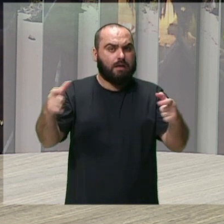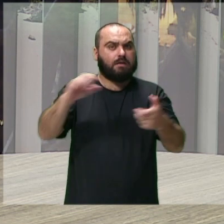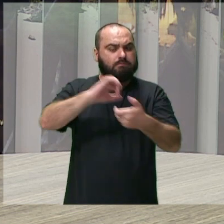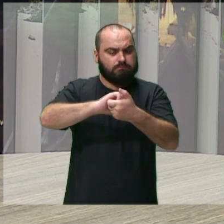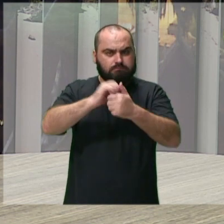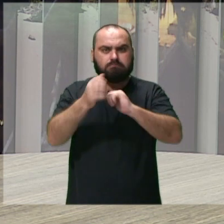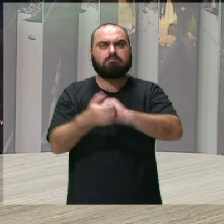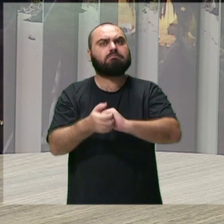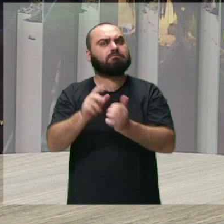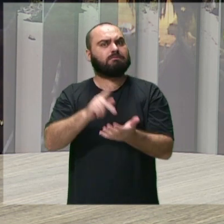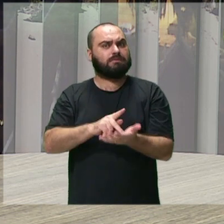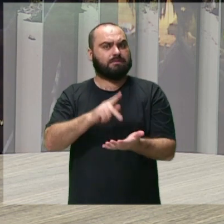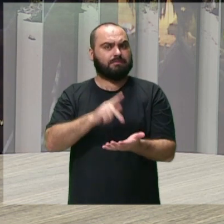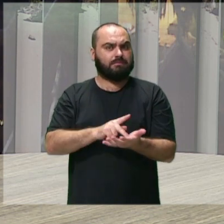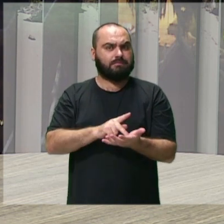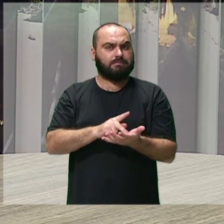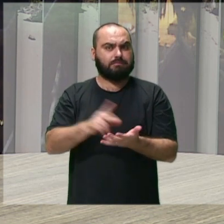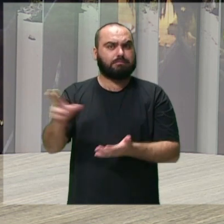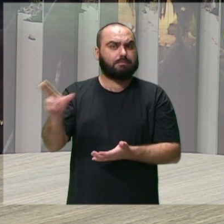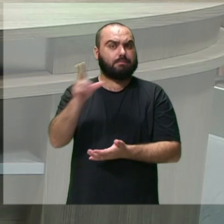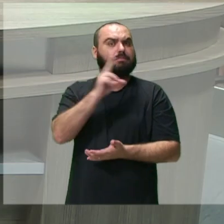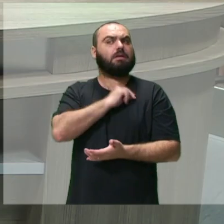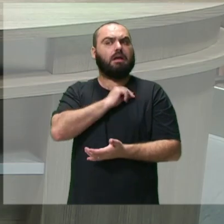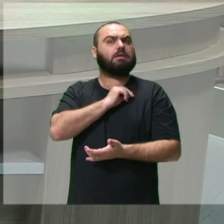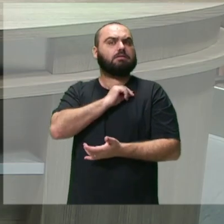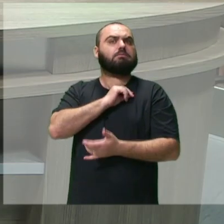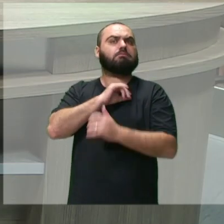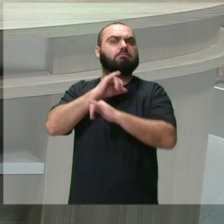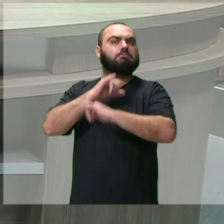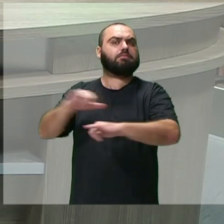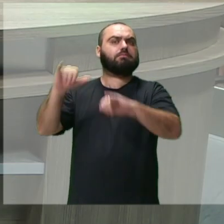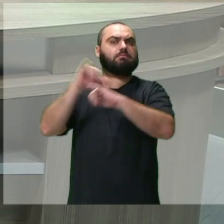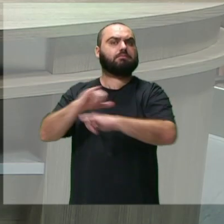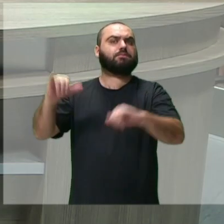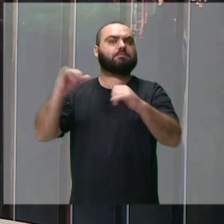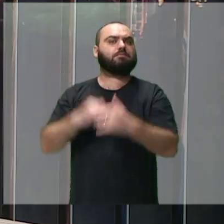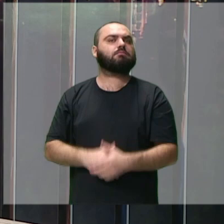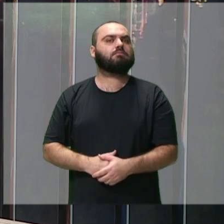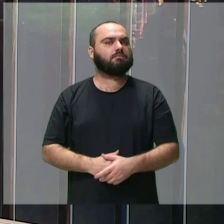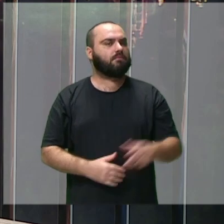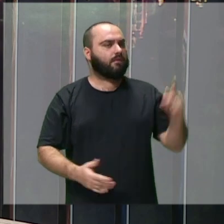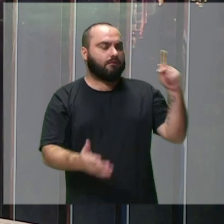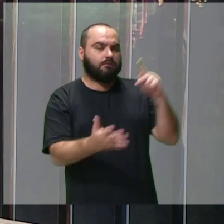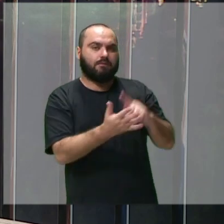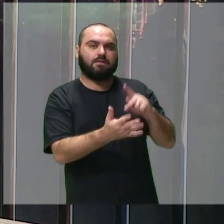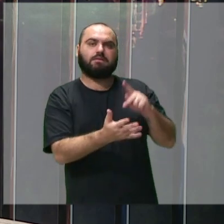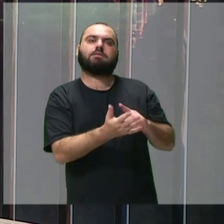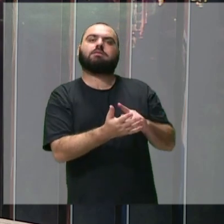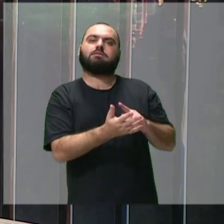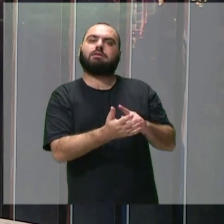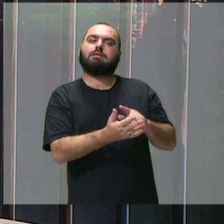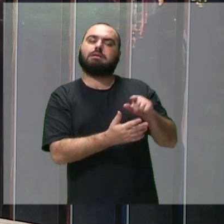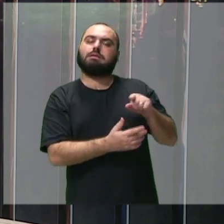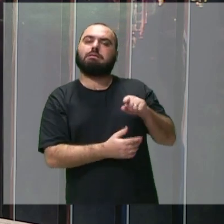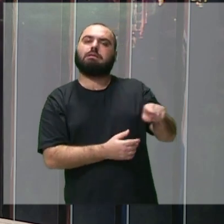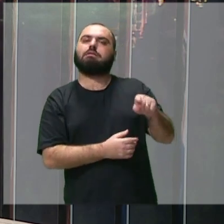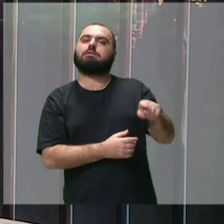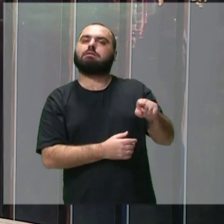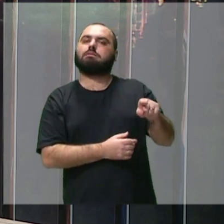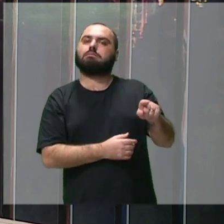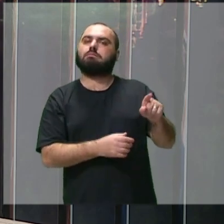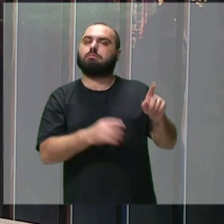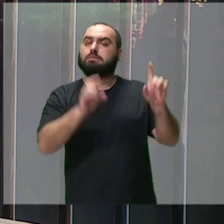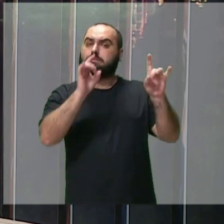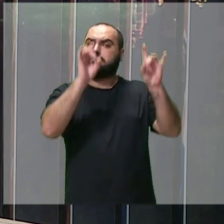merece uma divulgação, né? Com certeza, esse foi o intuito de nós fazermos um programa especial